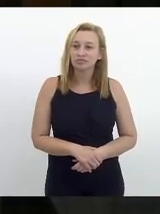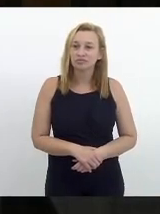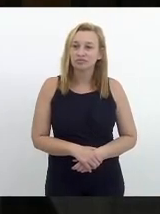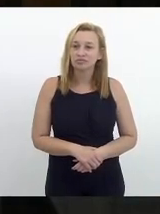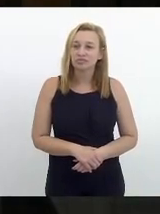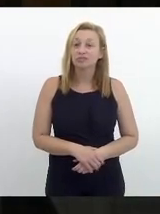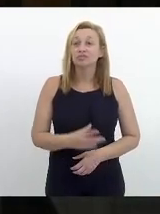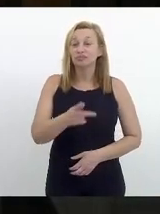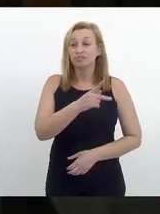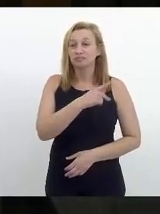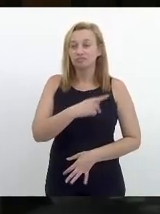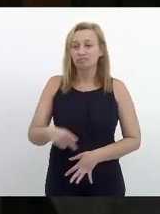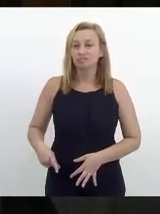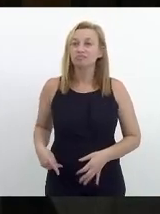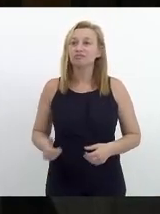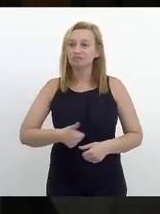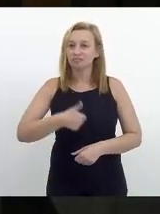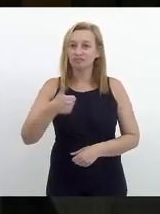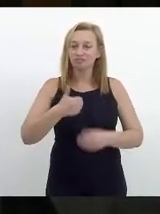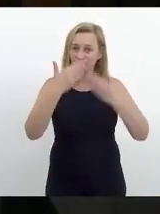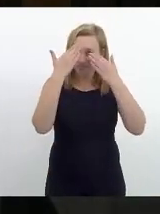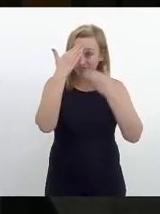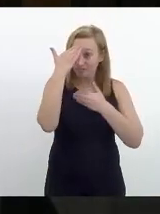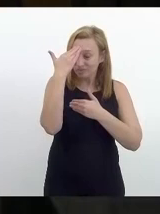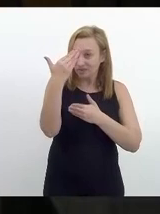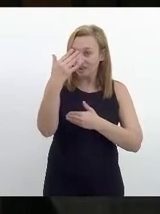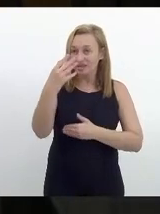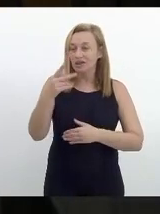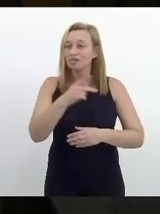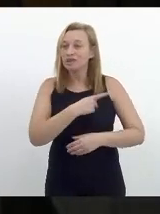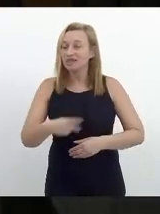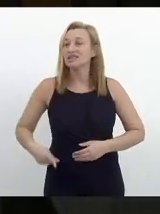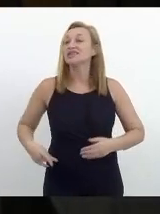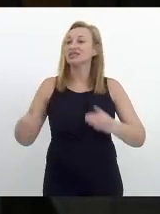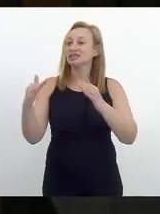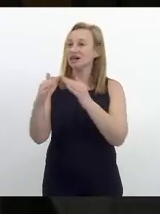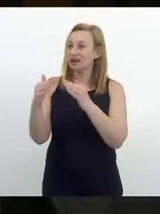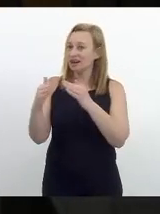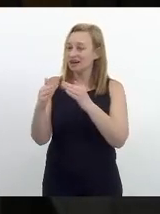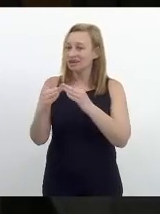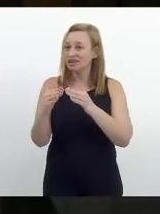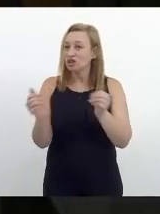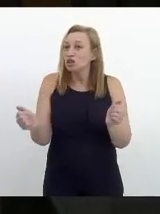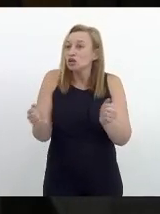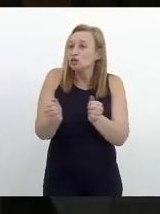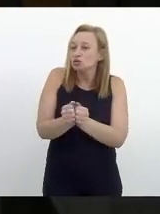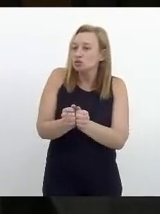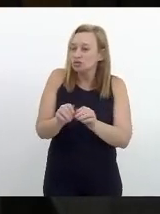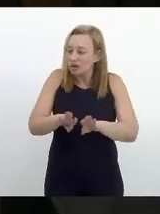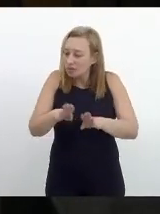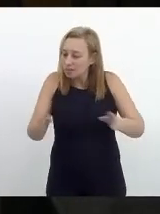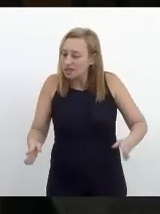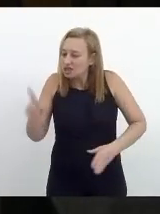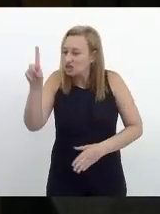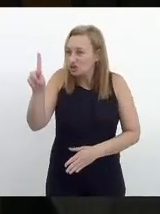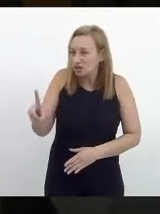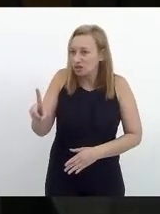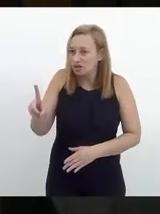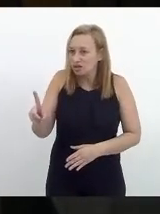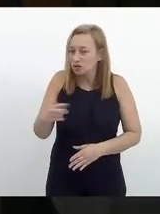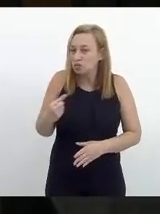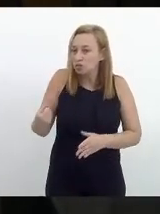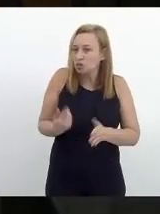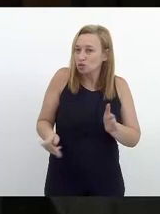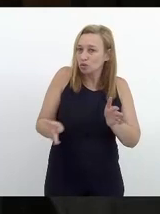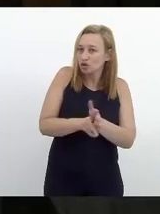Presidente, primeiramente eu quero agradecer aqui a presidência da casa, juntamente à mesa diretora, por trazer o nosso